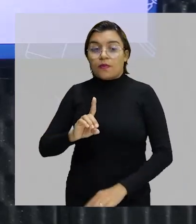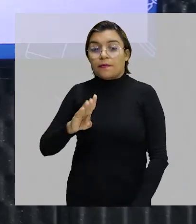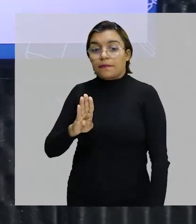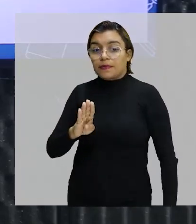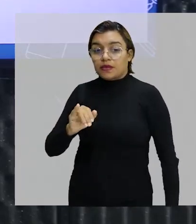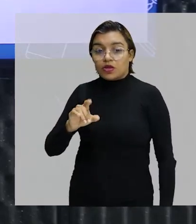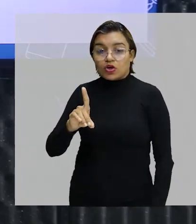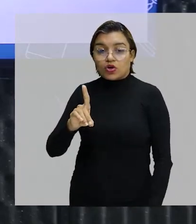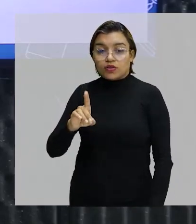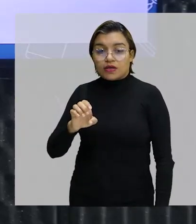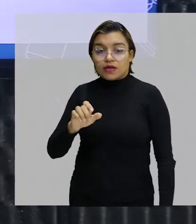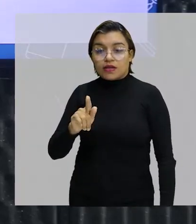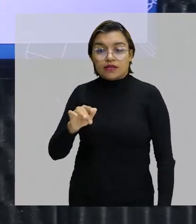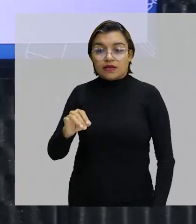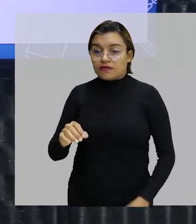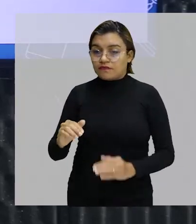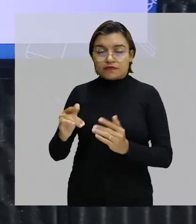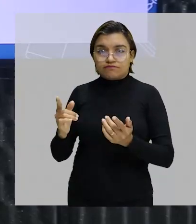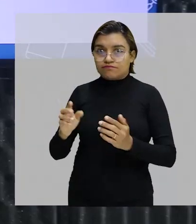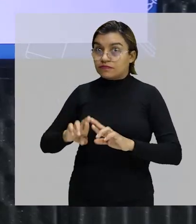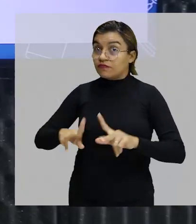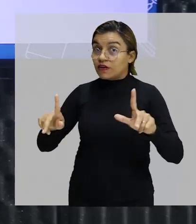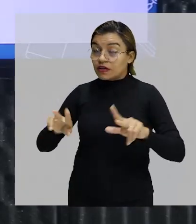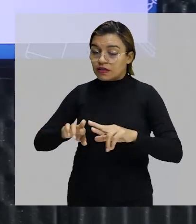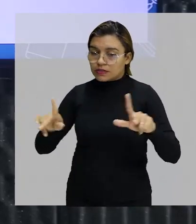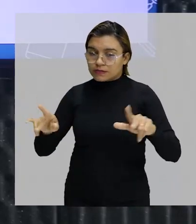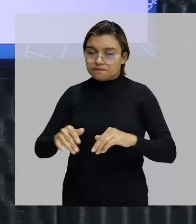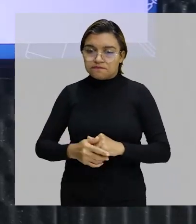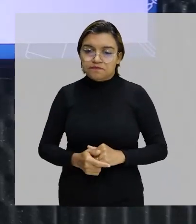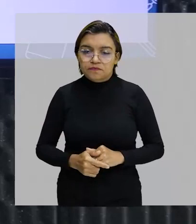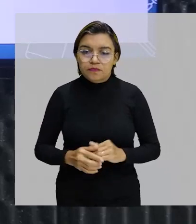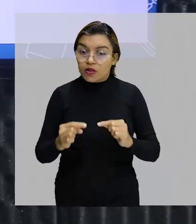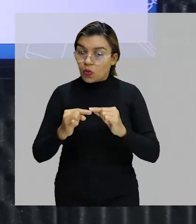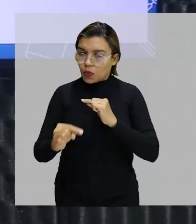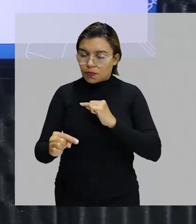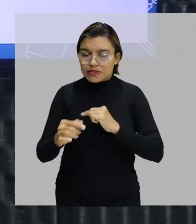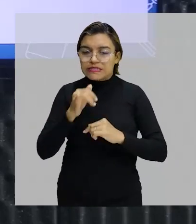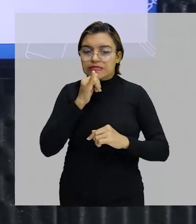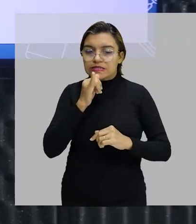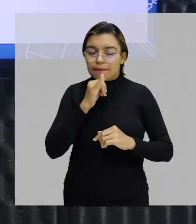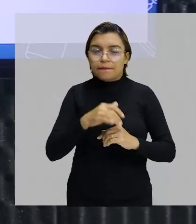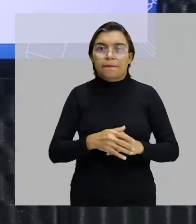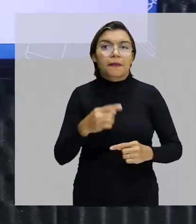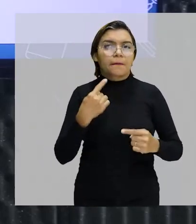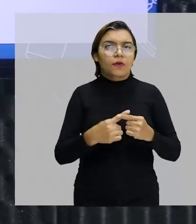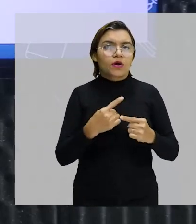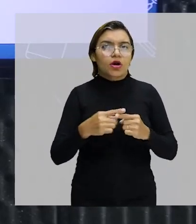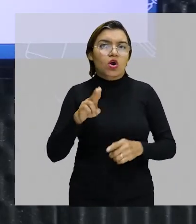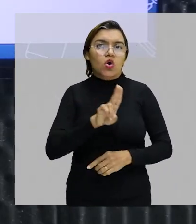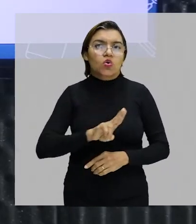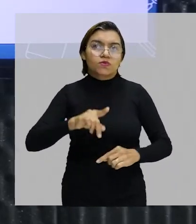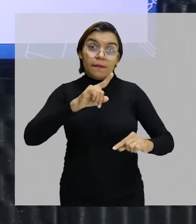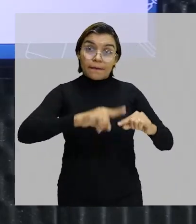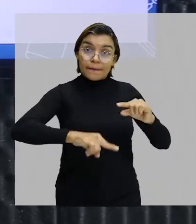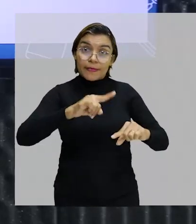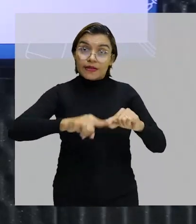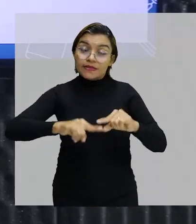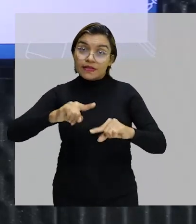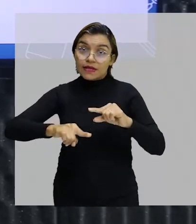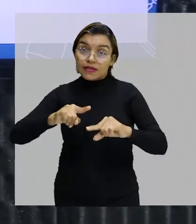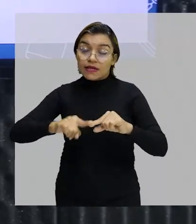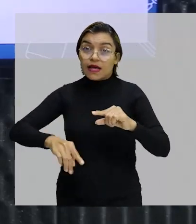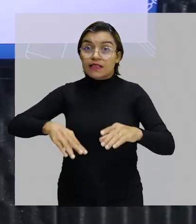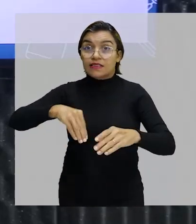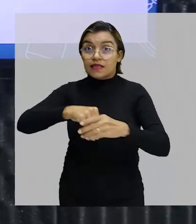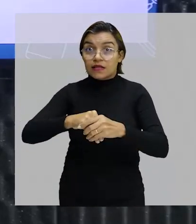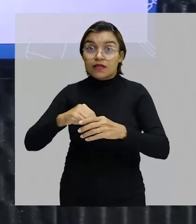sabões são substâncias biodegradáveis. Por quê? Porque utiliza materiais